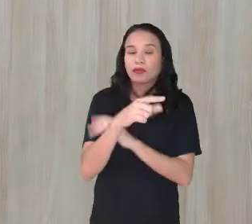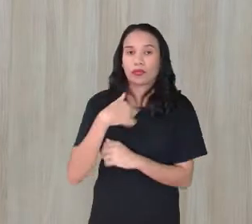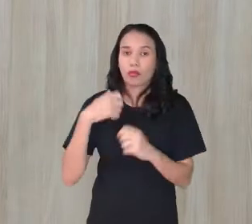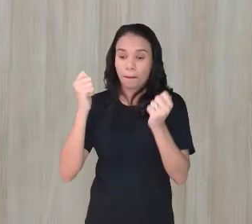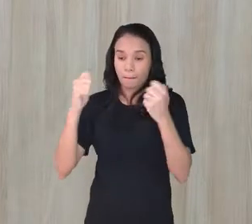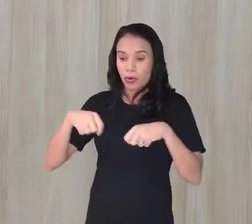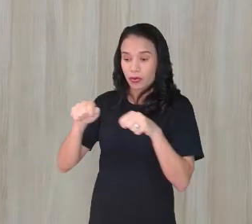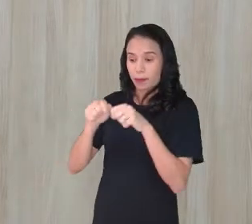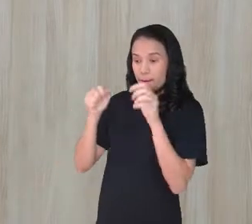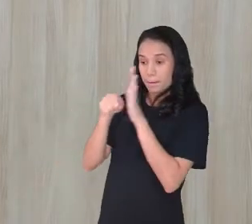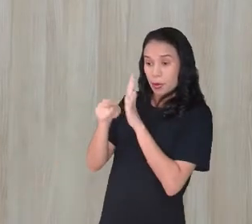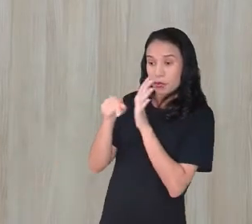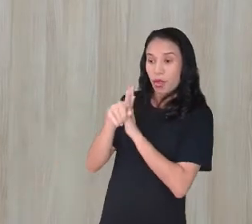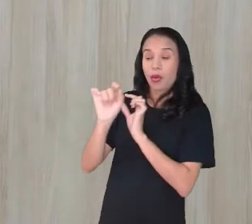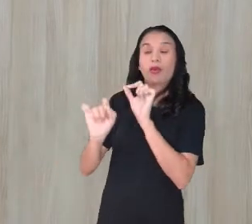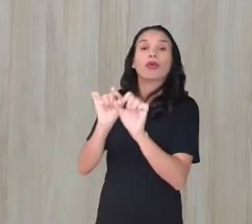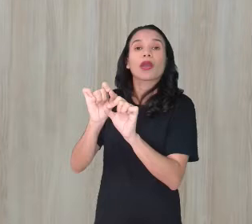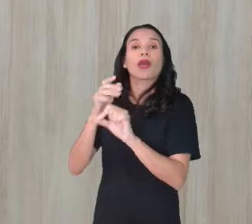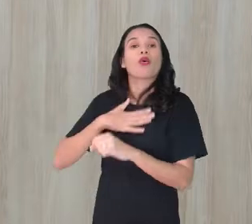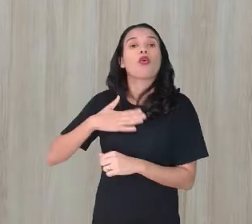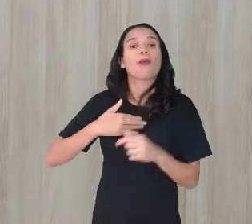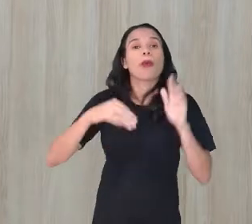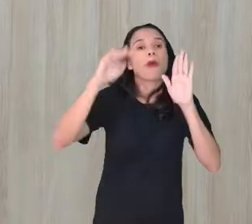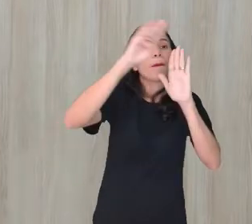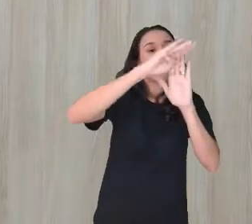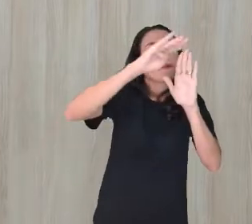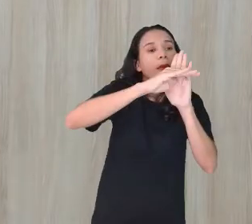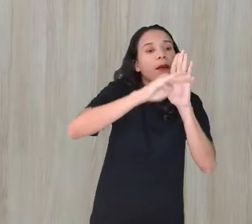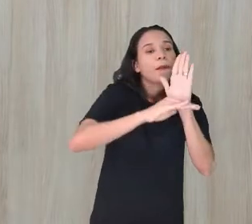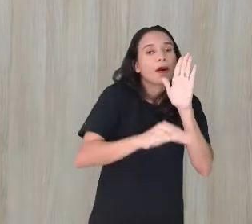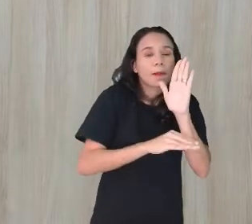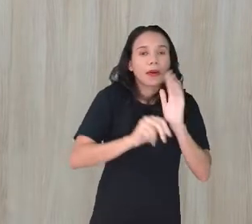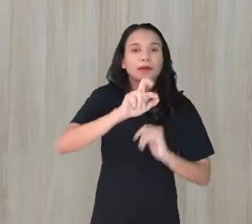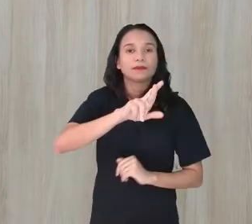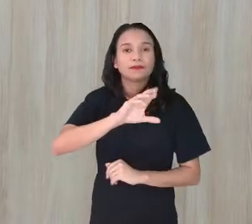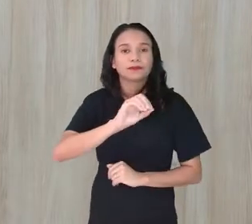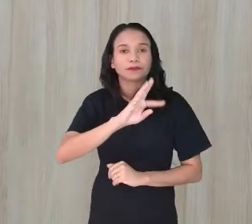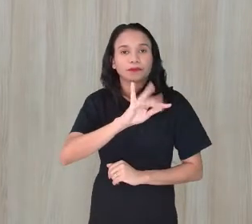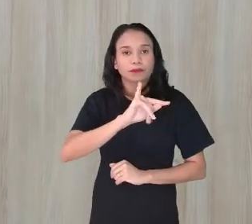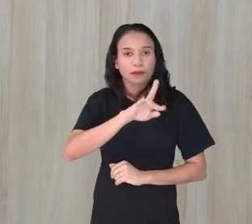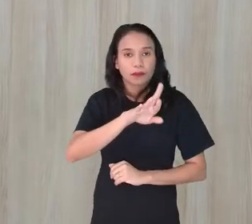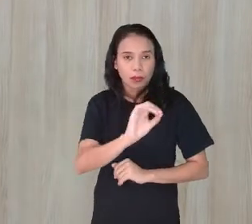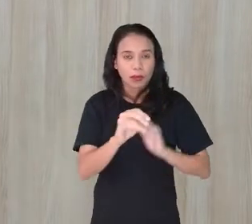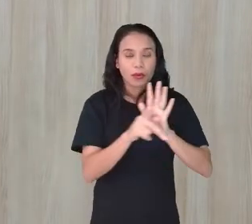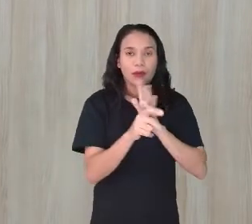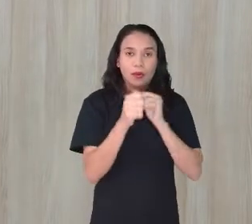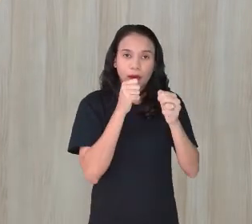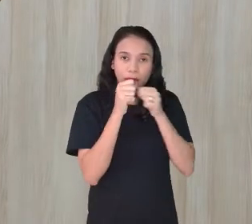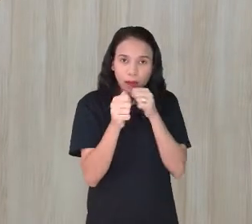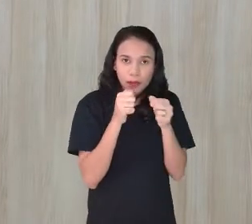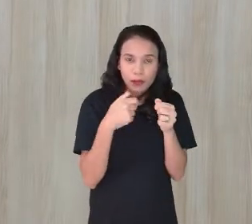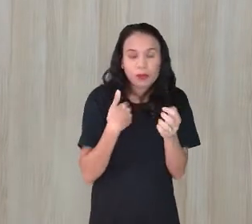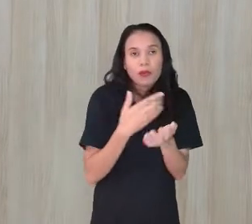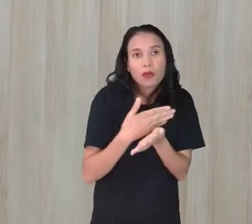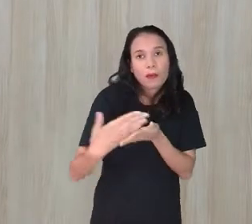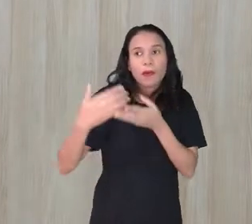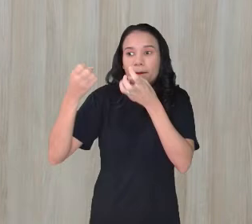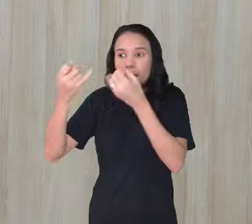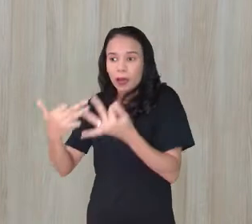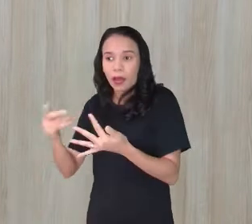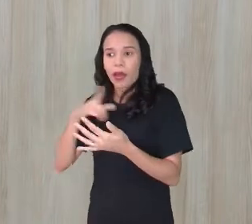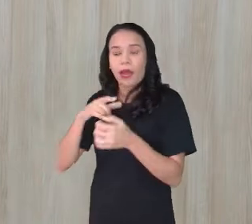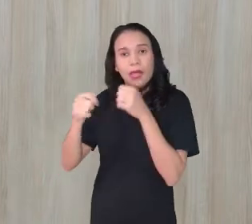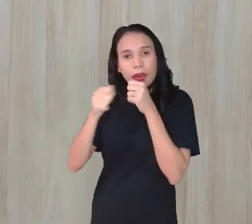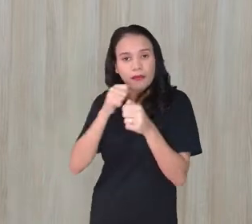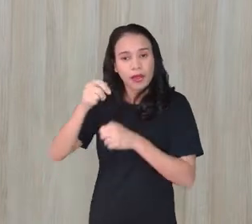fazer como entrevistador, então qual é o meu roteiro para essa entrevista. Tá certo? Se eu começo falando, se eu vou fazer uma entrevista